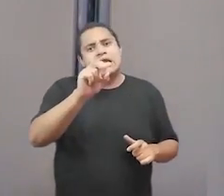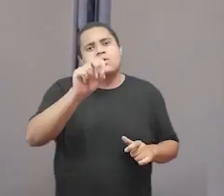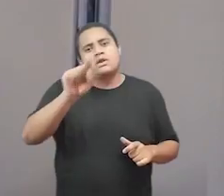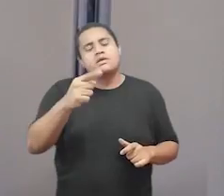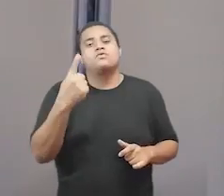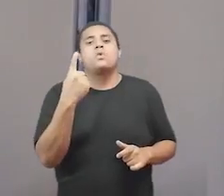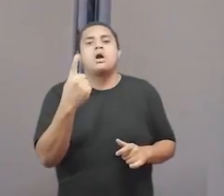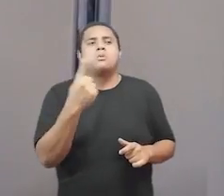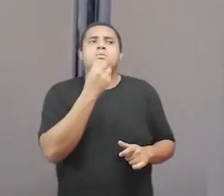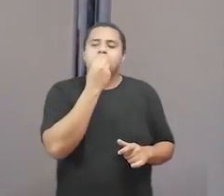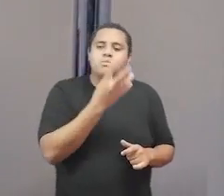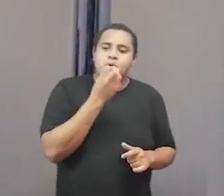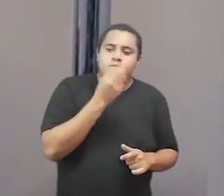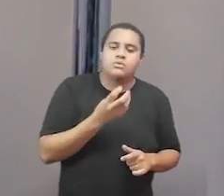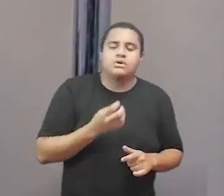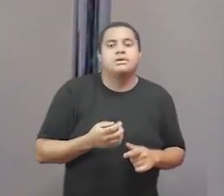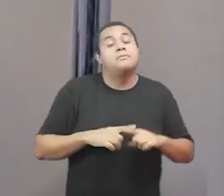50,1 são muito bons. Agora,